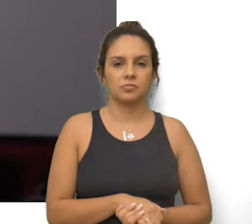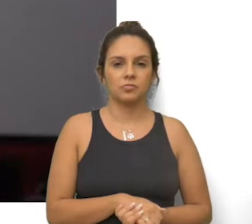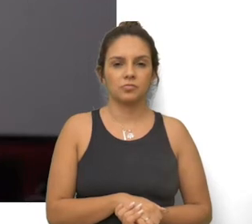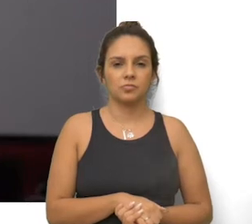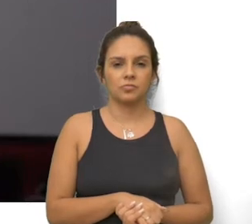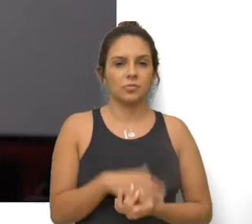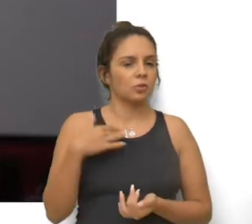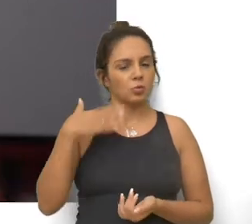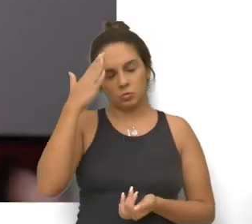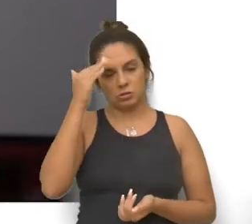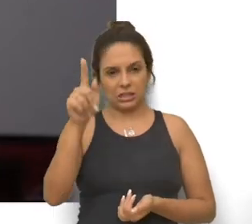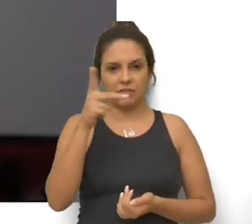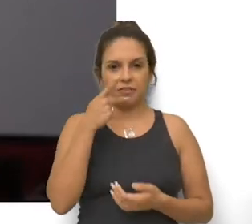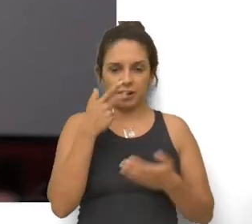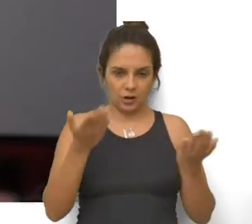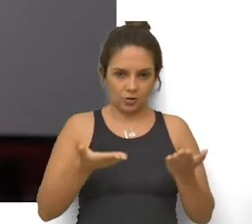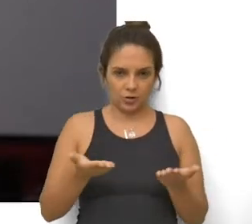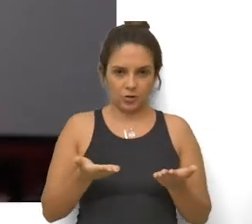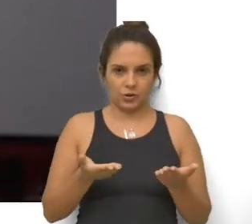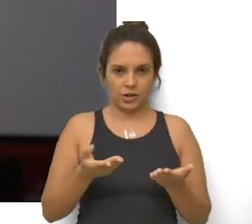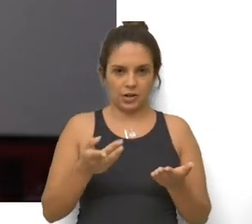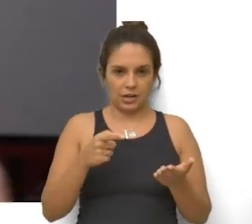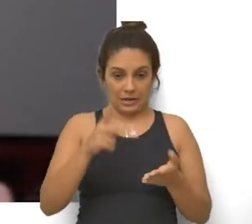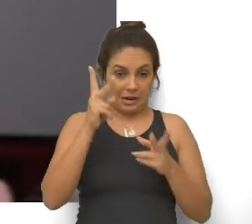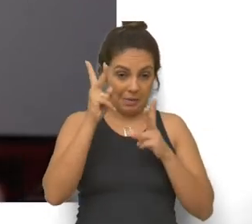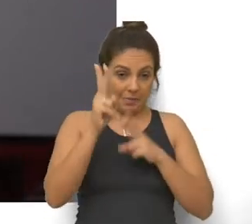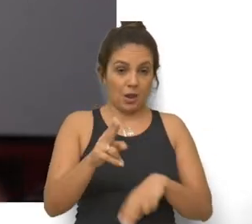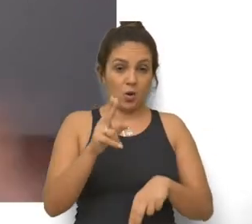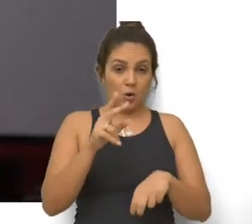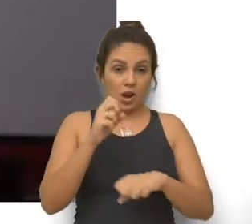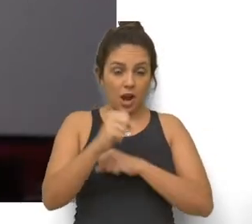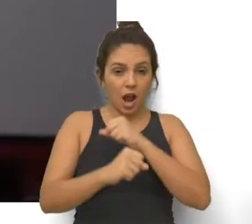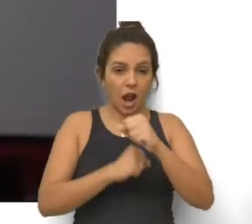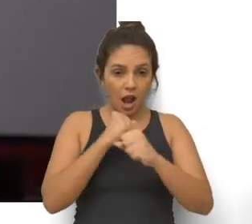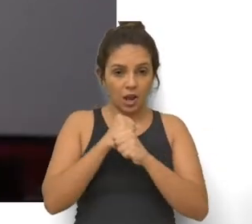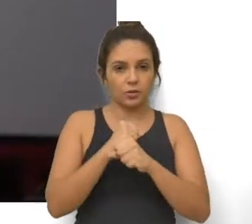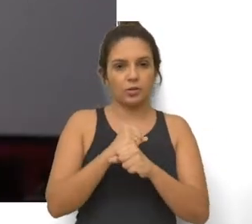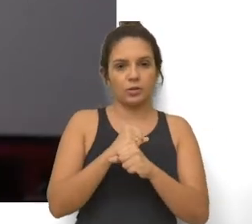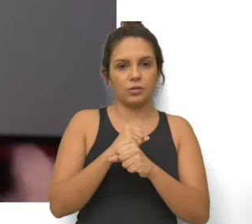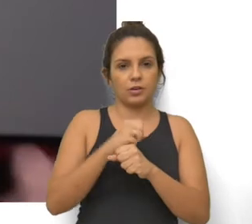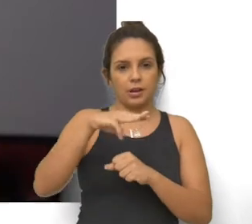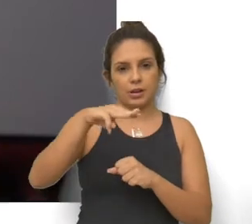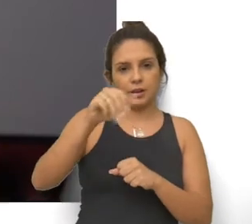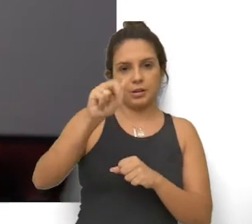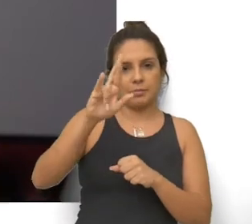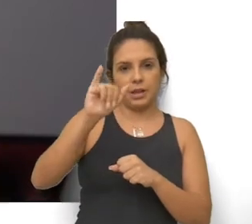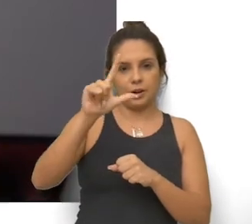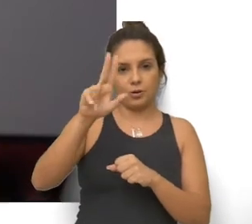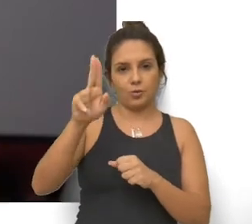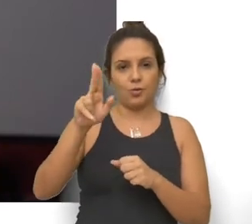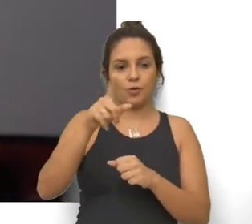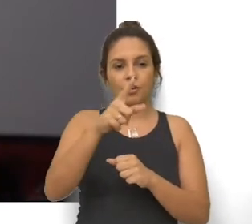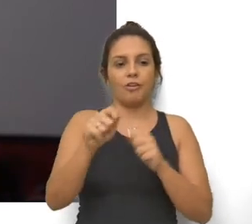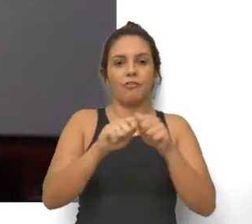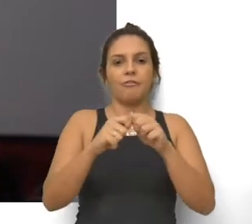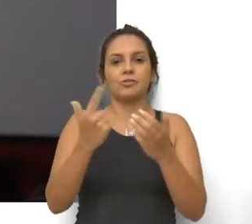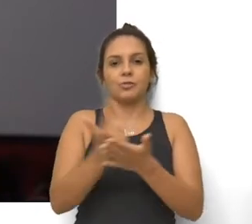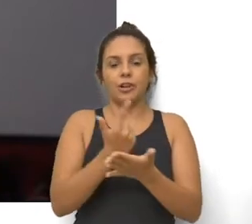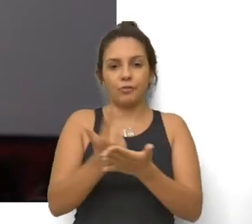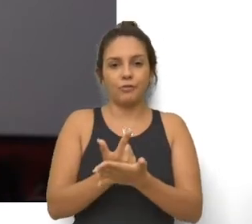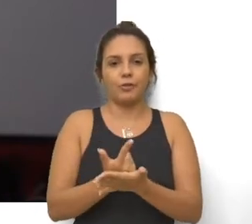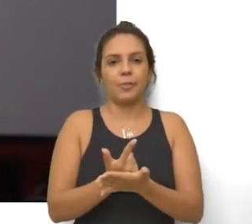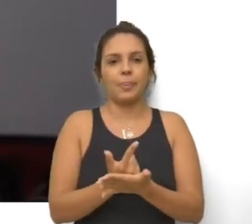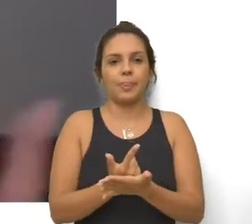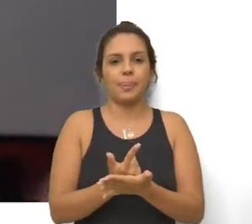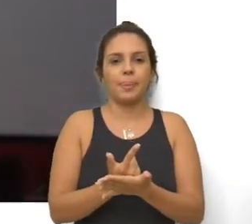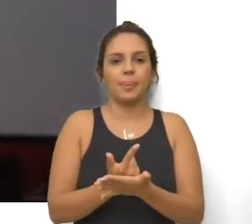vai falar agora, nesse mesmo ano, a Mary Lu lançou o livro, em 2001. Isso.